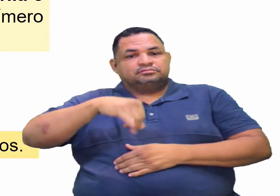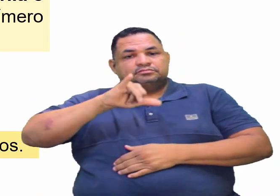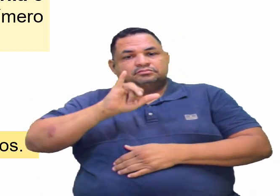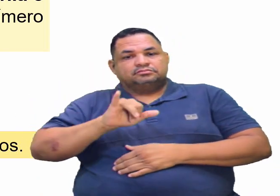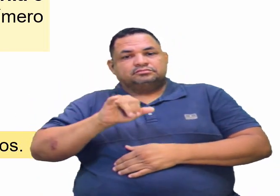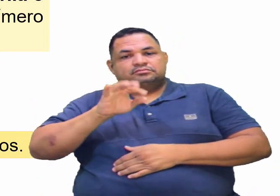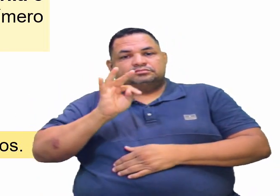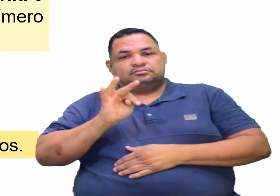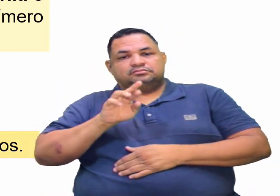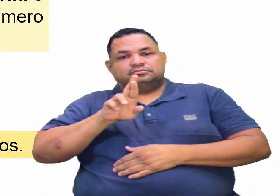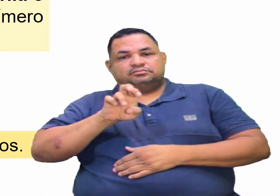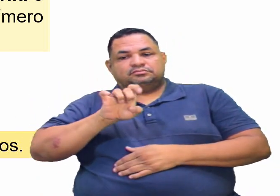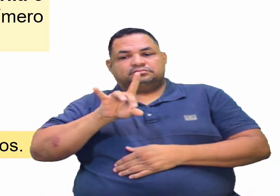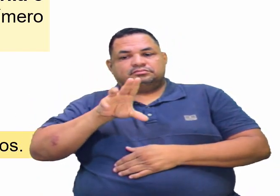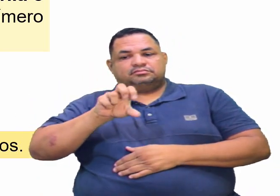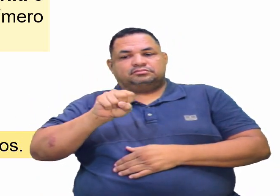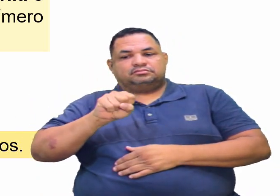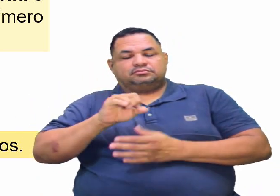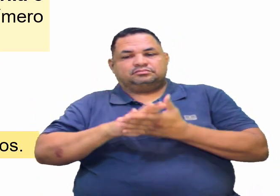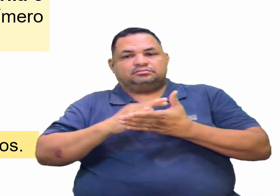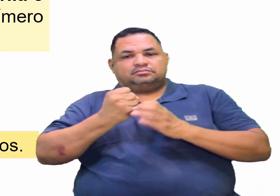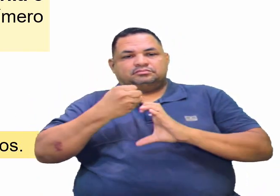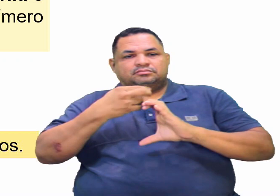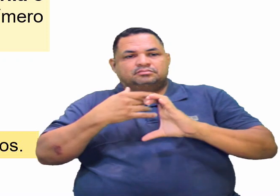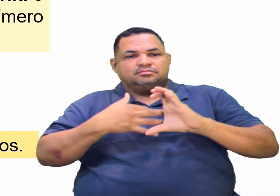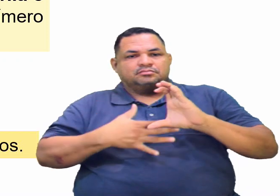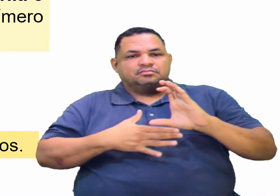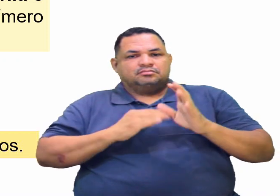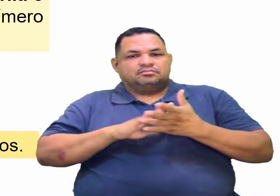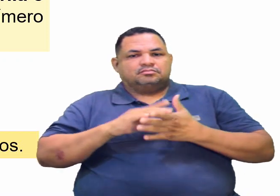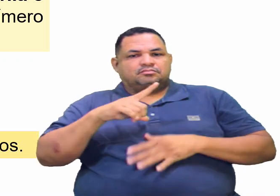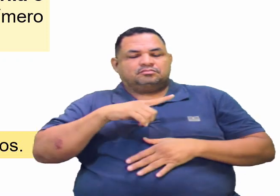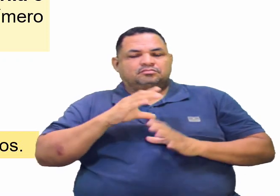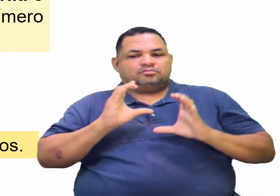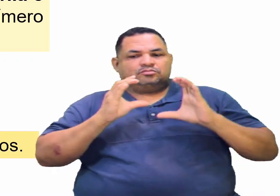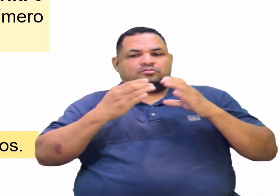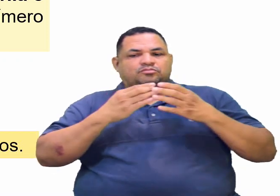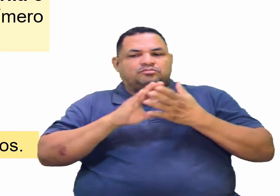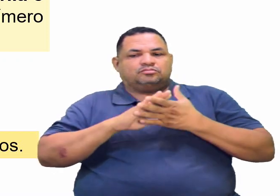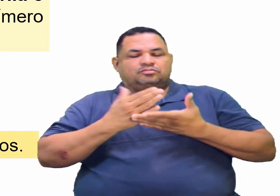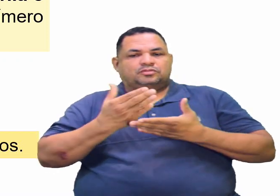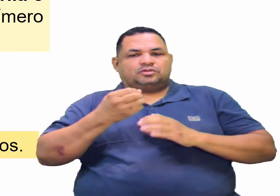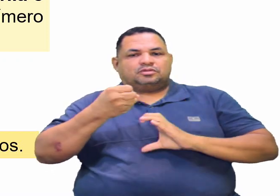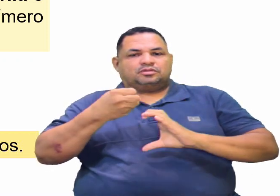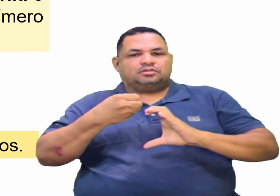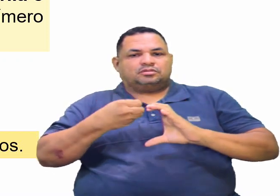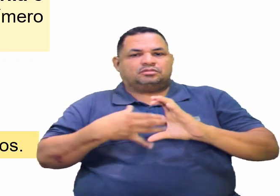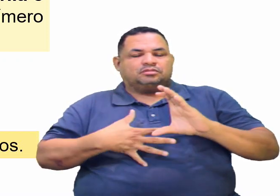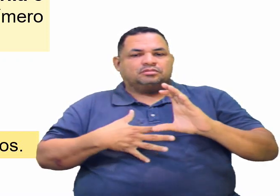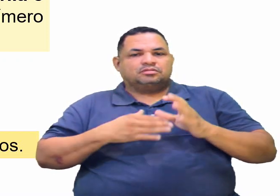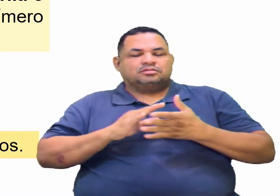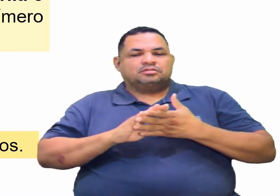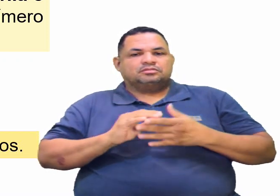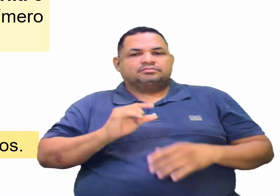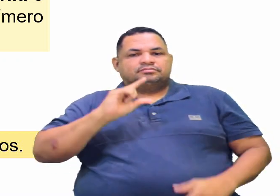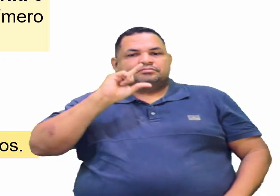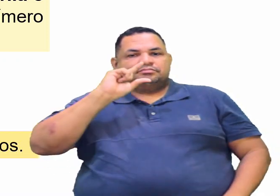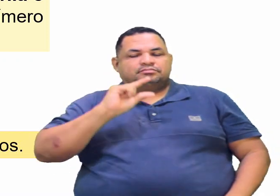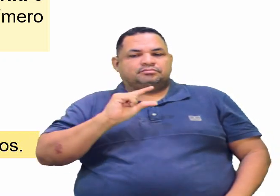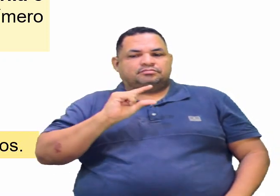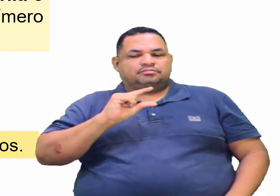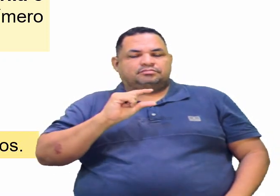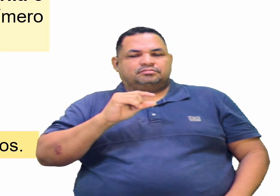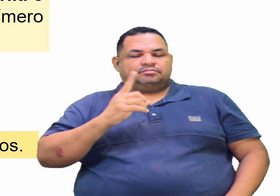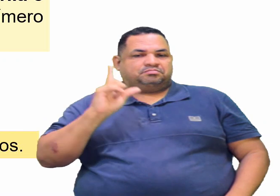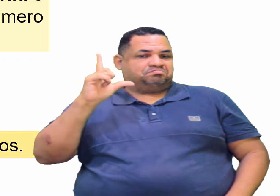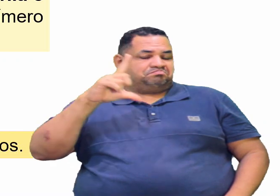vimos que elas são caracterizadas por este grupo funcional aqui. A menor nitrila